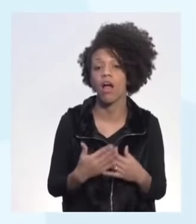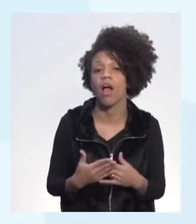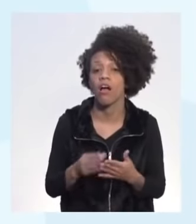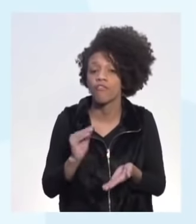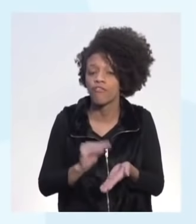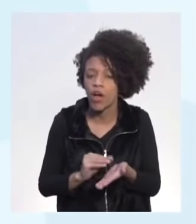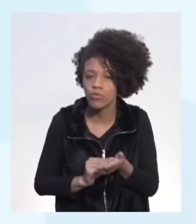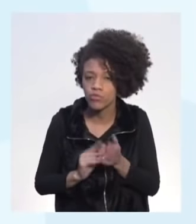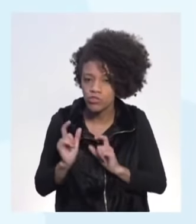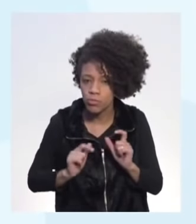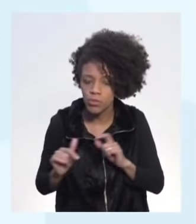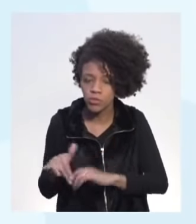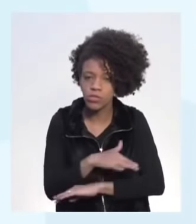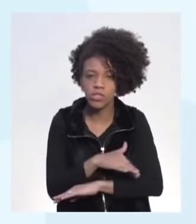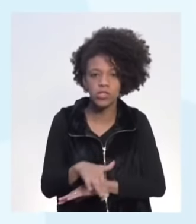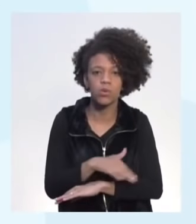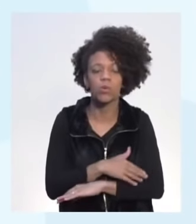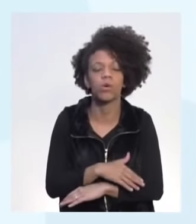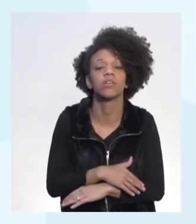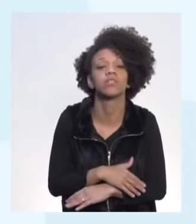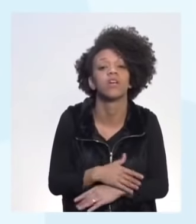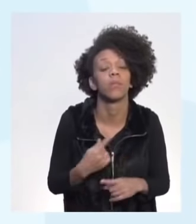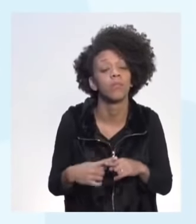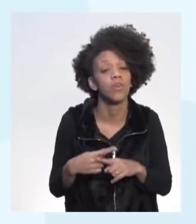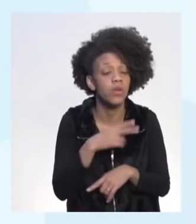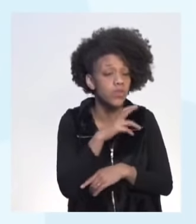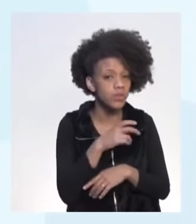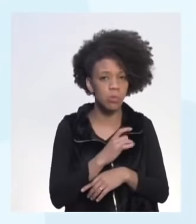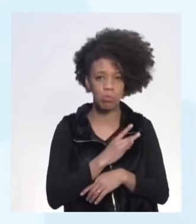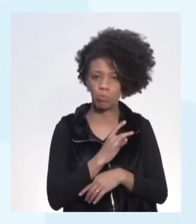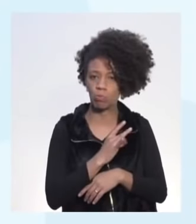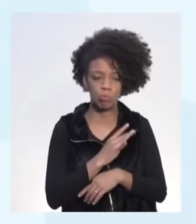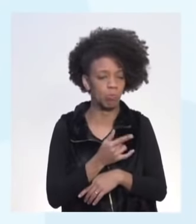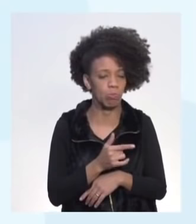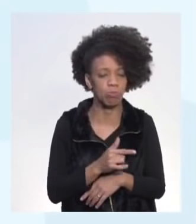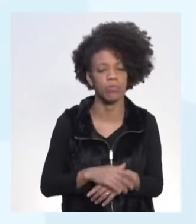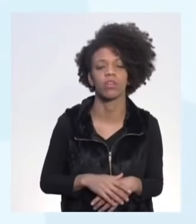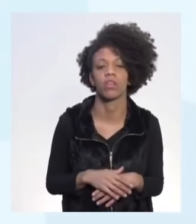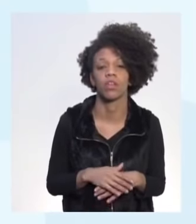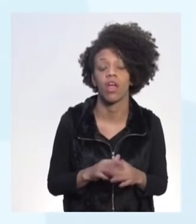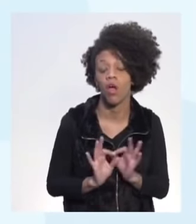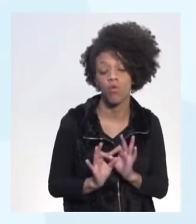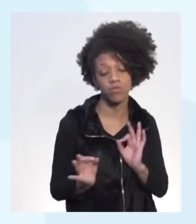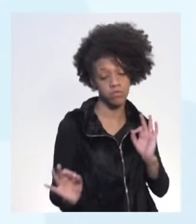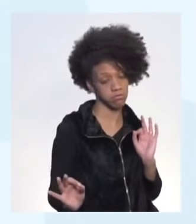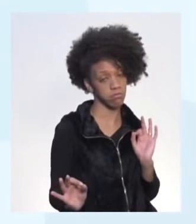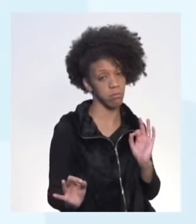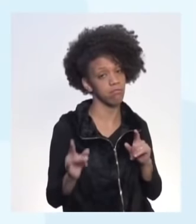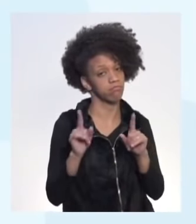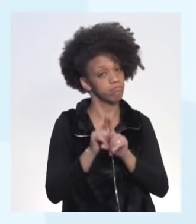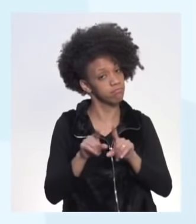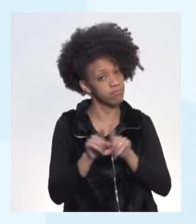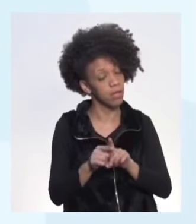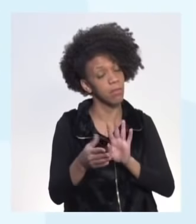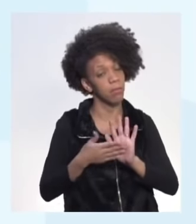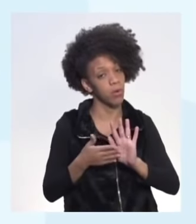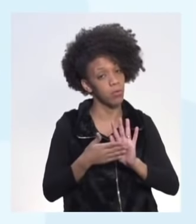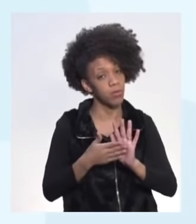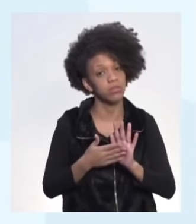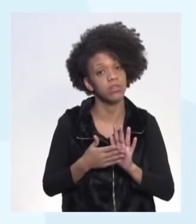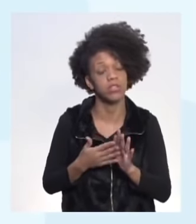de pessoas nas ruas, pois os animais não se sentem mais ameaçados. O distanciamento social também está proporcionando um